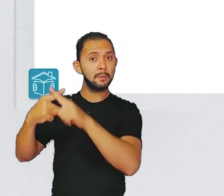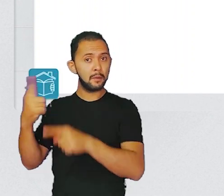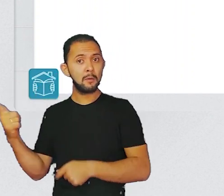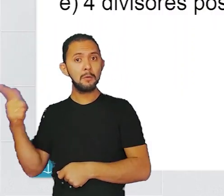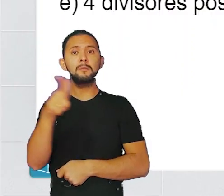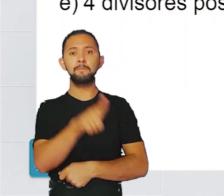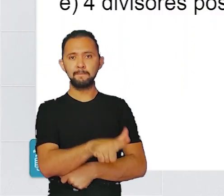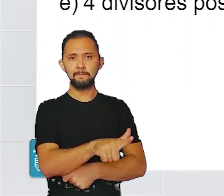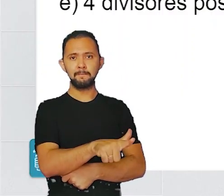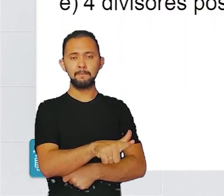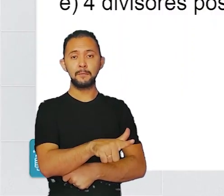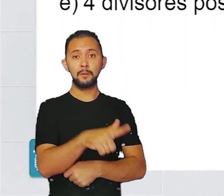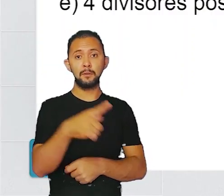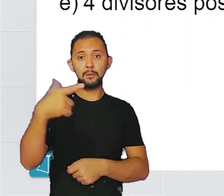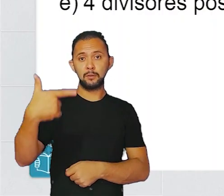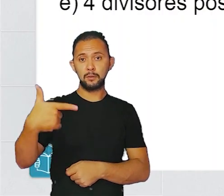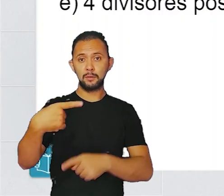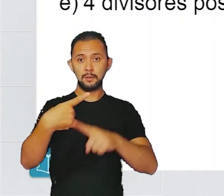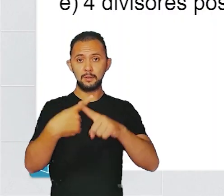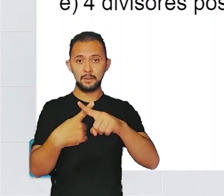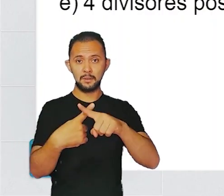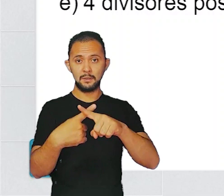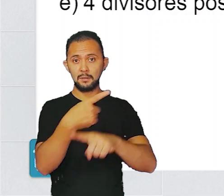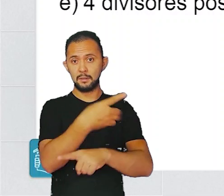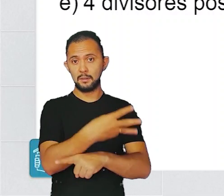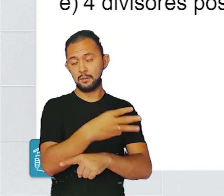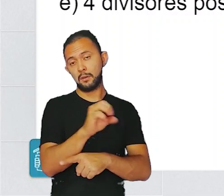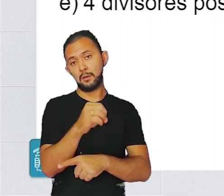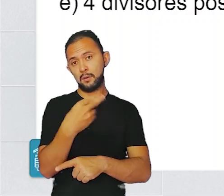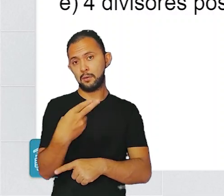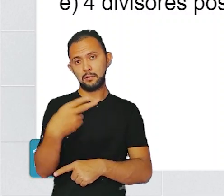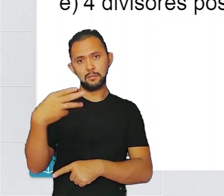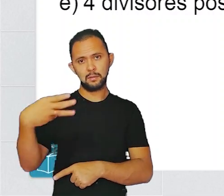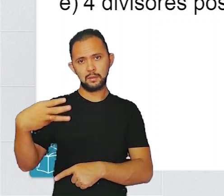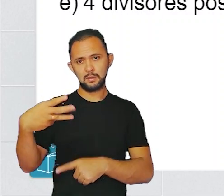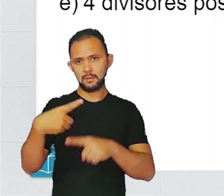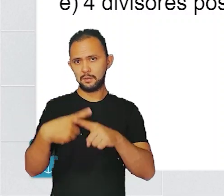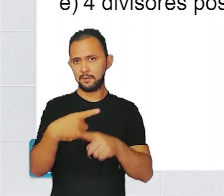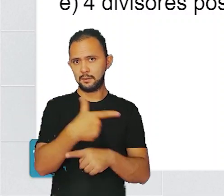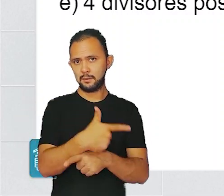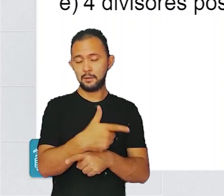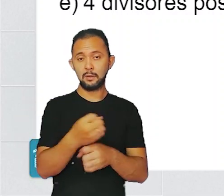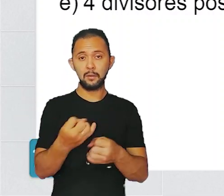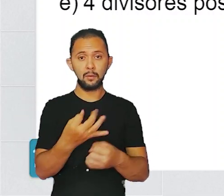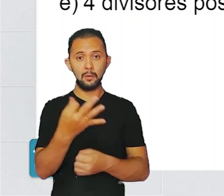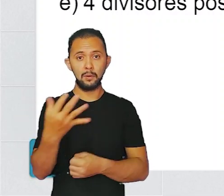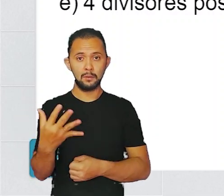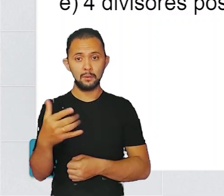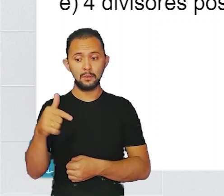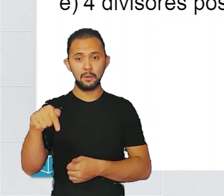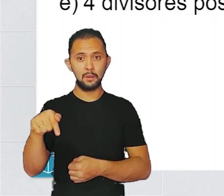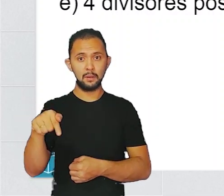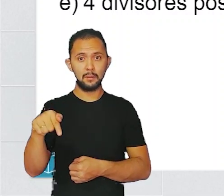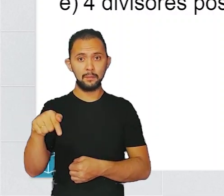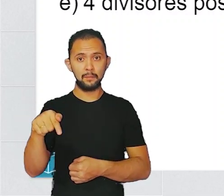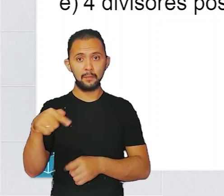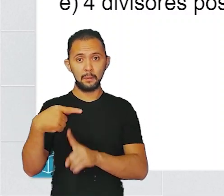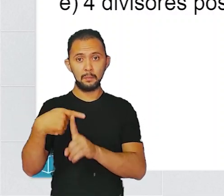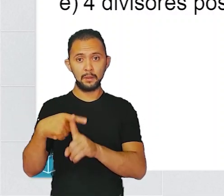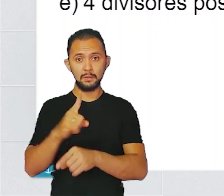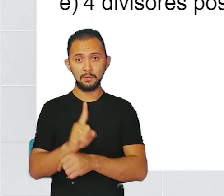Então, 2 vezes 3. Ou 3 vezes 2, né? Então, nós vamos ficar assim, ó. Aquele Q mais 1 eu não vou mexer